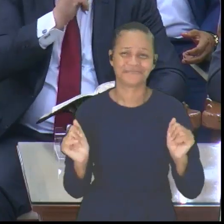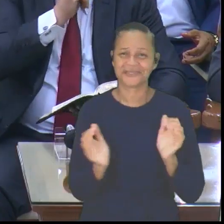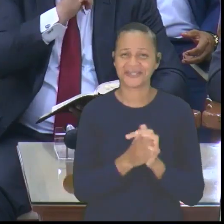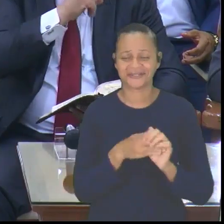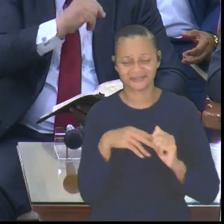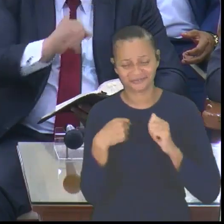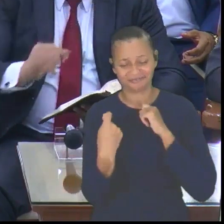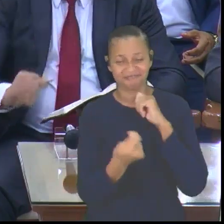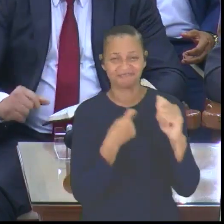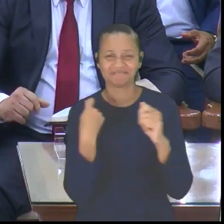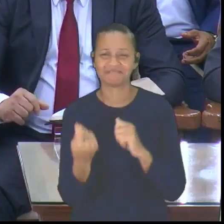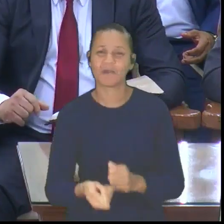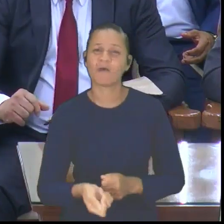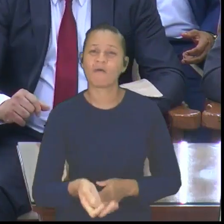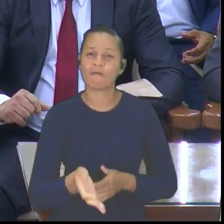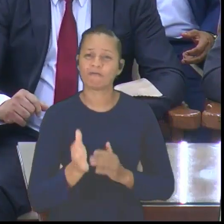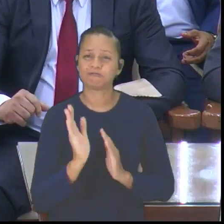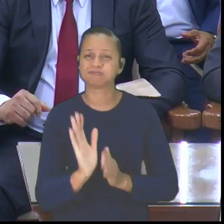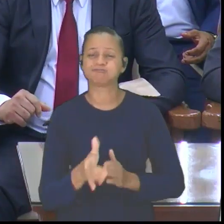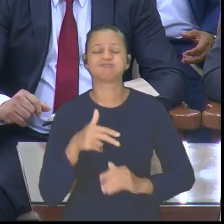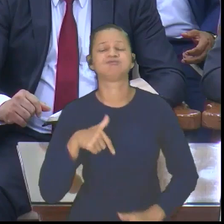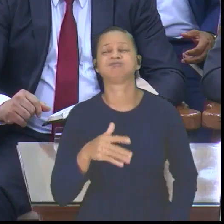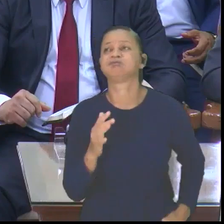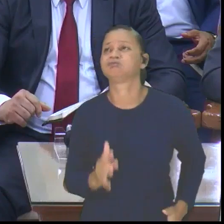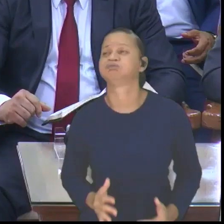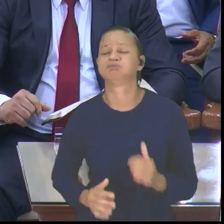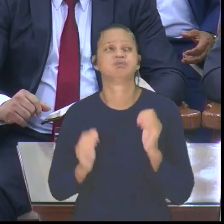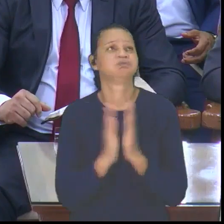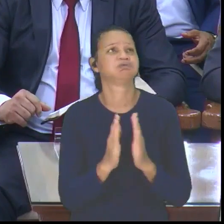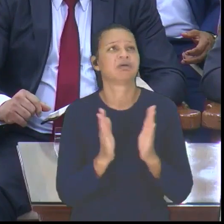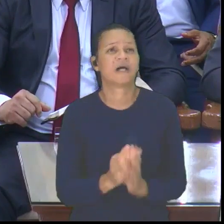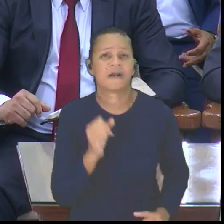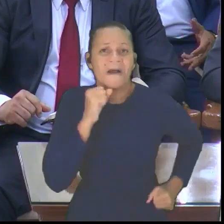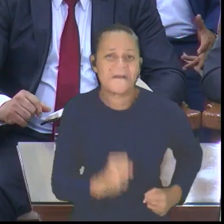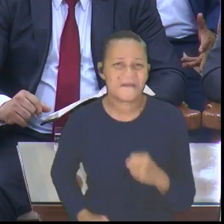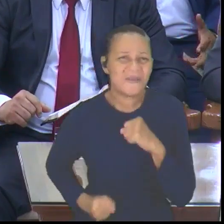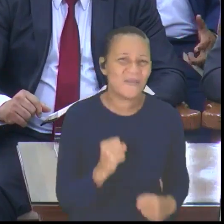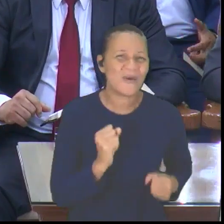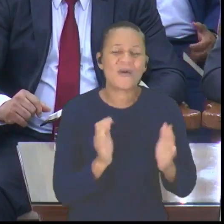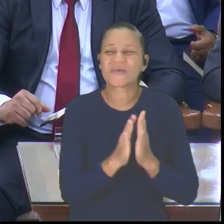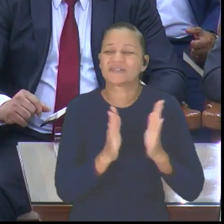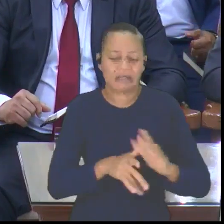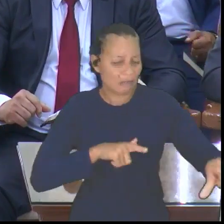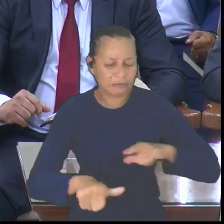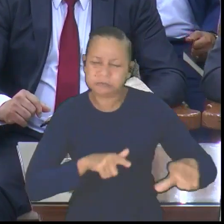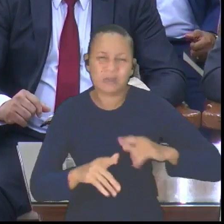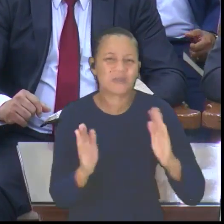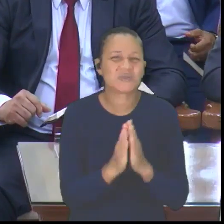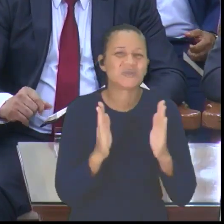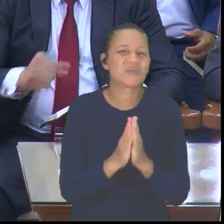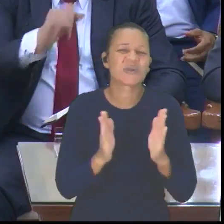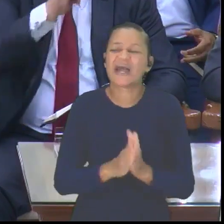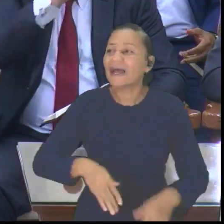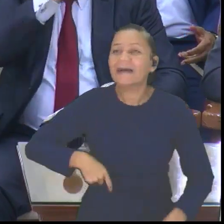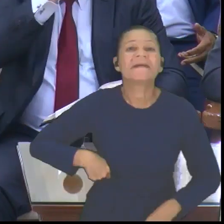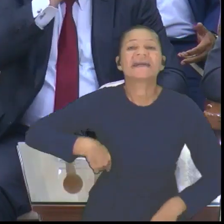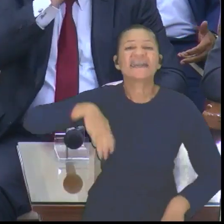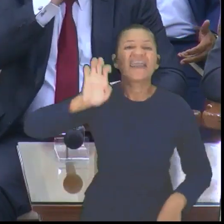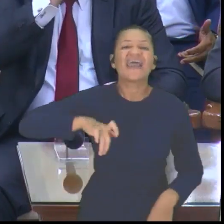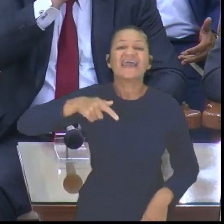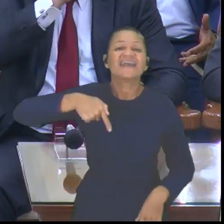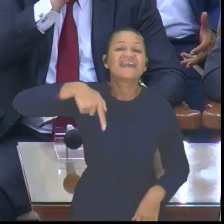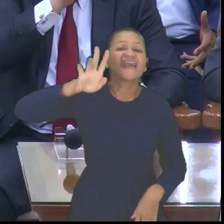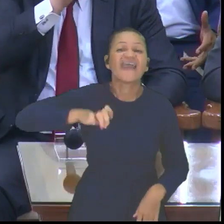Aleluia. Caminhando, orando, correndo, orando, trabalhando, orando. Quem impede a igreja de orar?